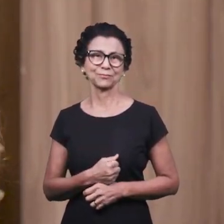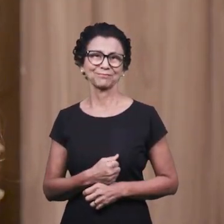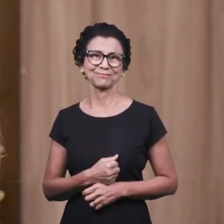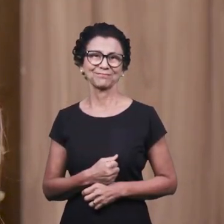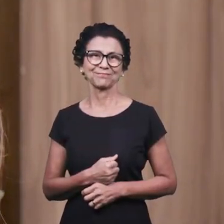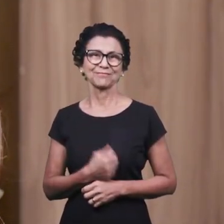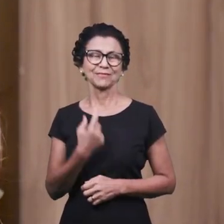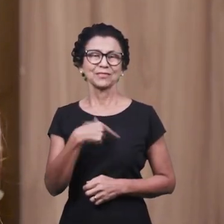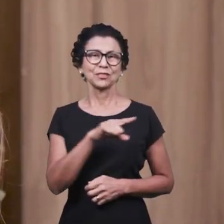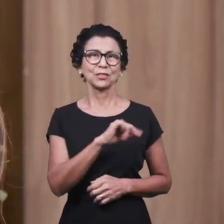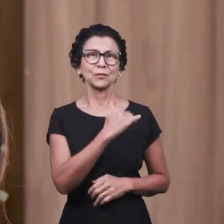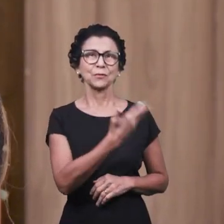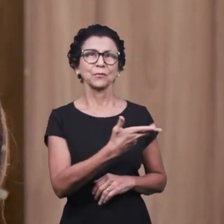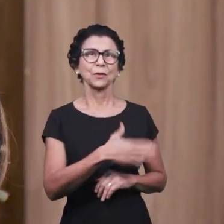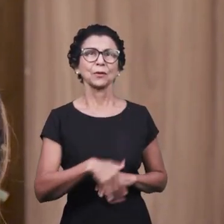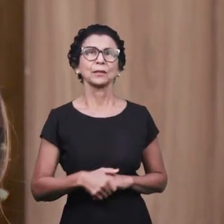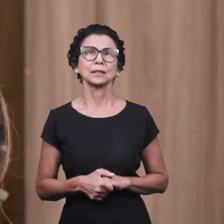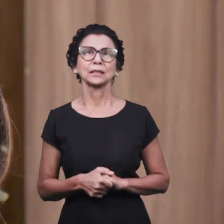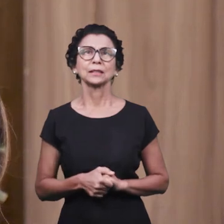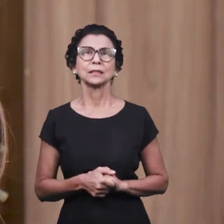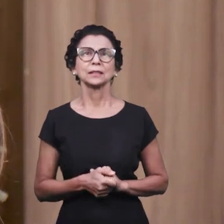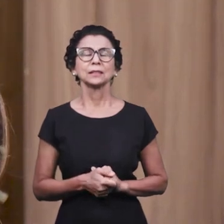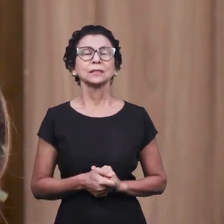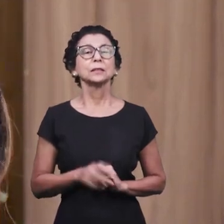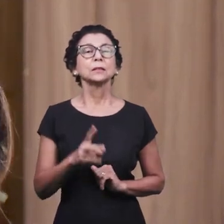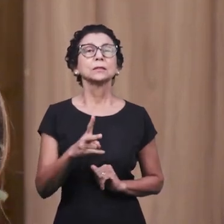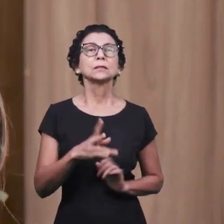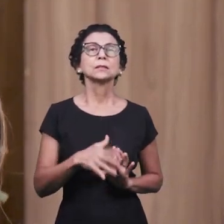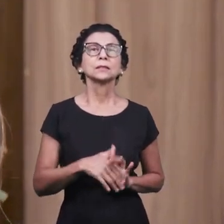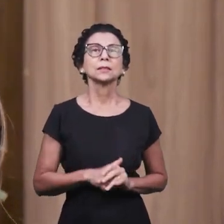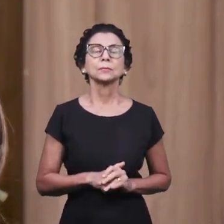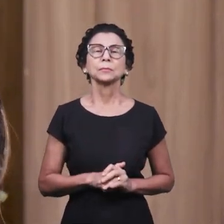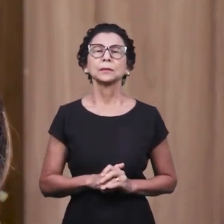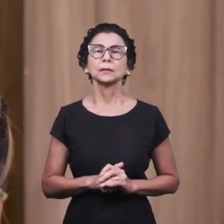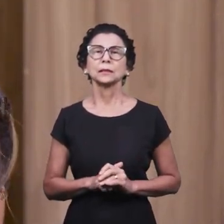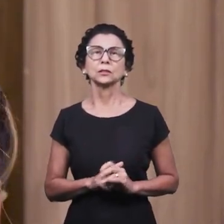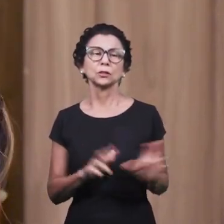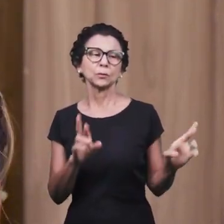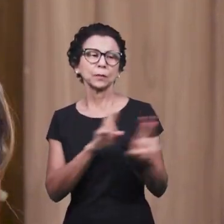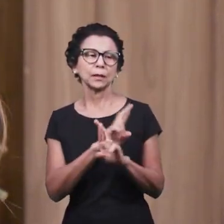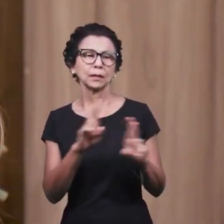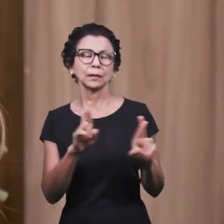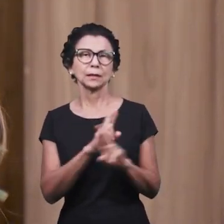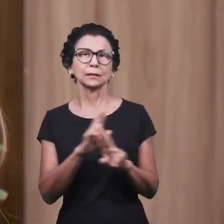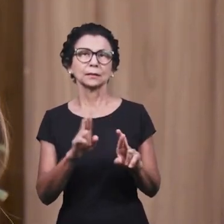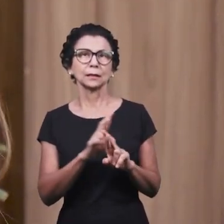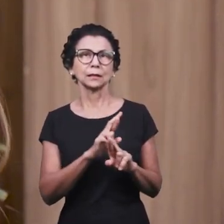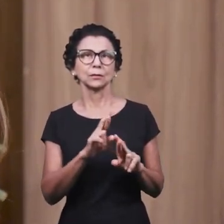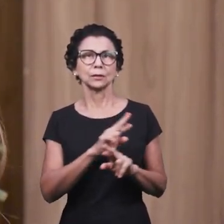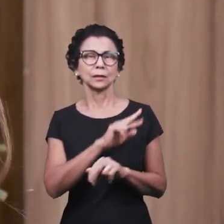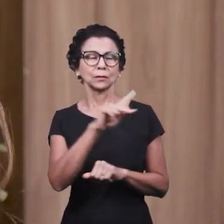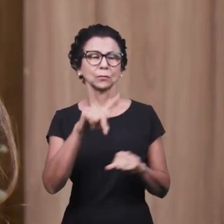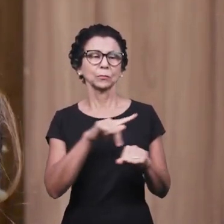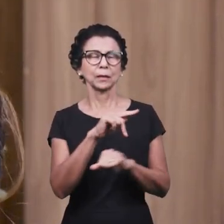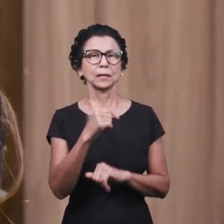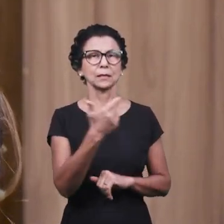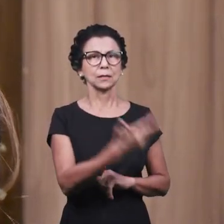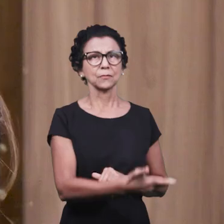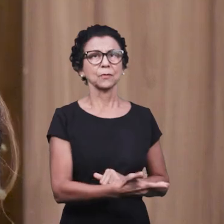Porque desde pequena eu sempre fui muito ligada com essa parte do exterior. A gente sempre teve a oportunidade de viajar bastante, meus pais